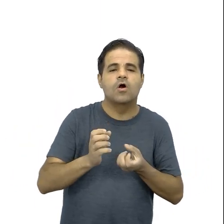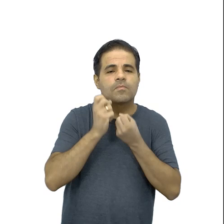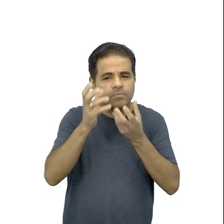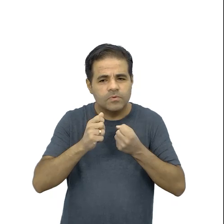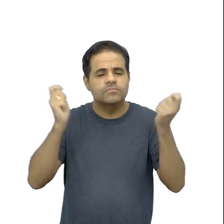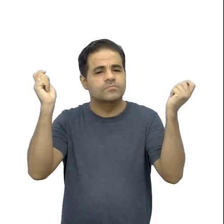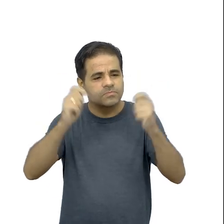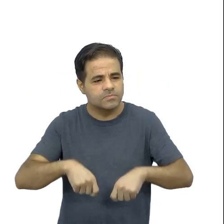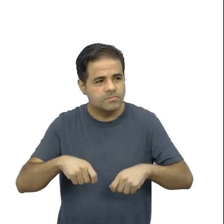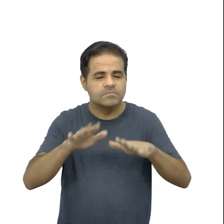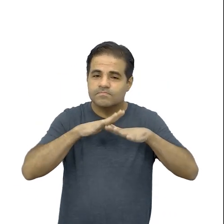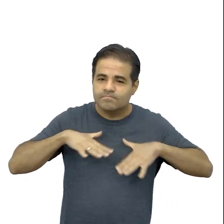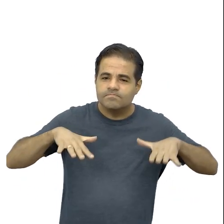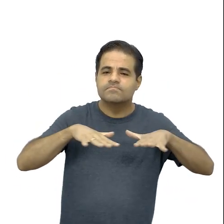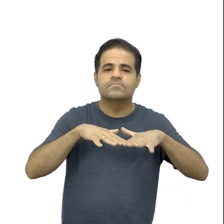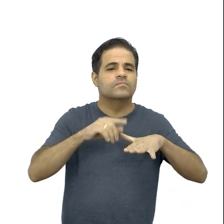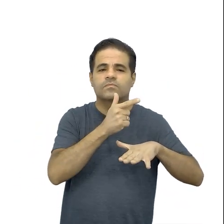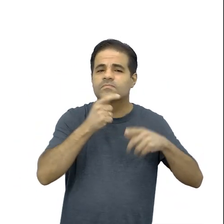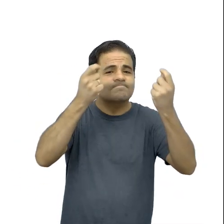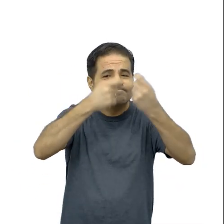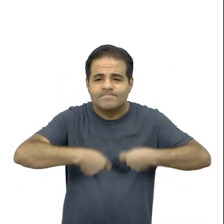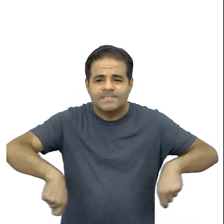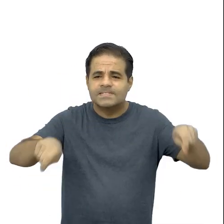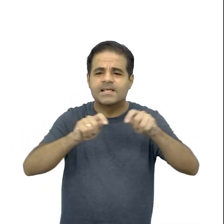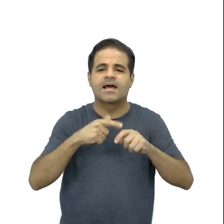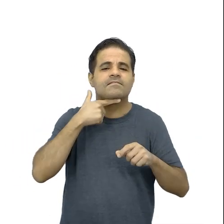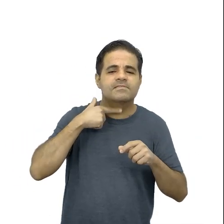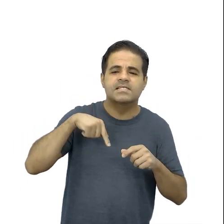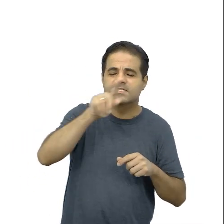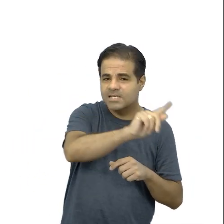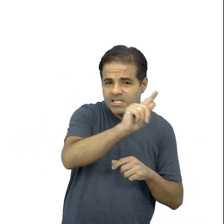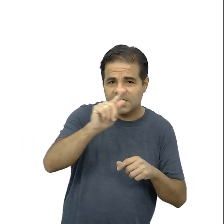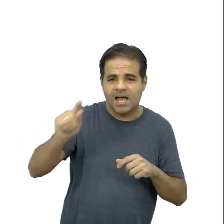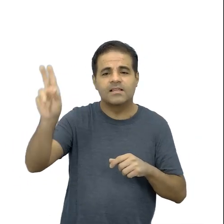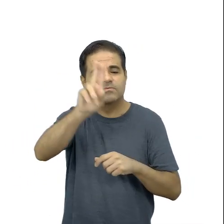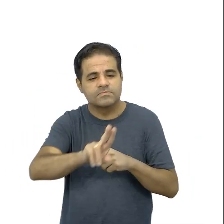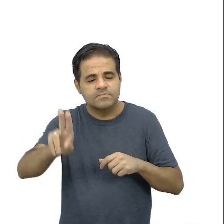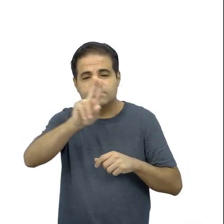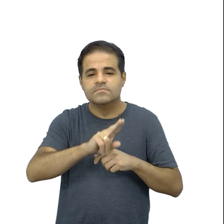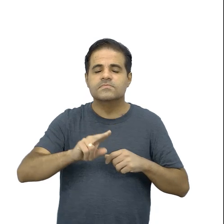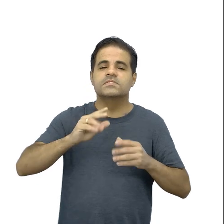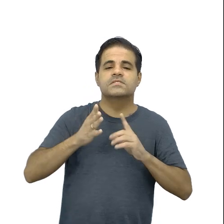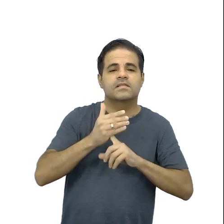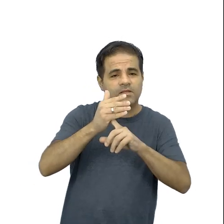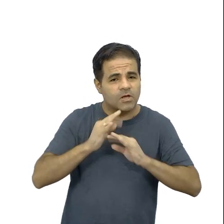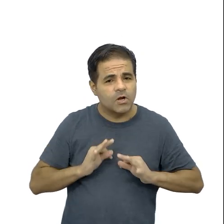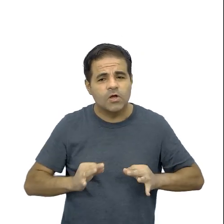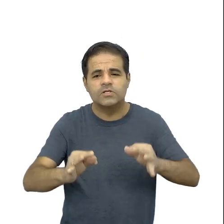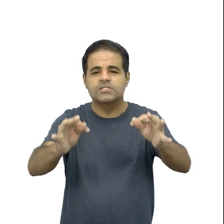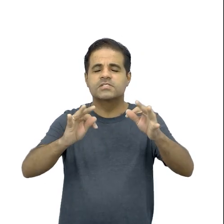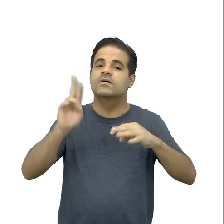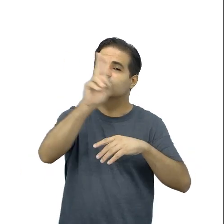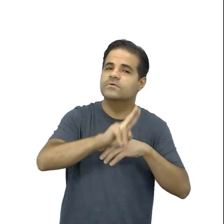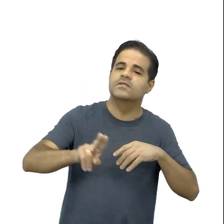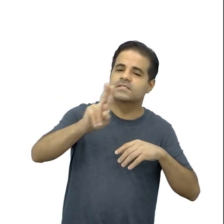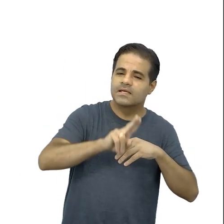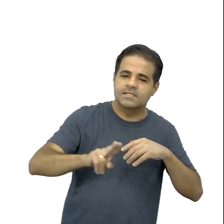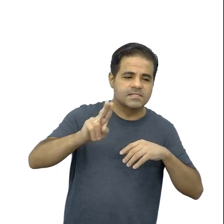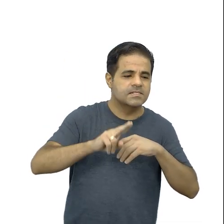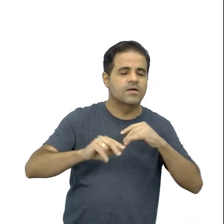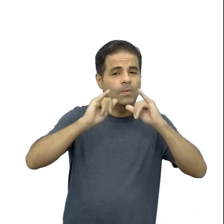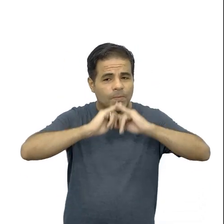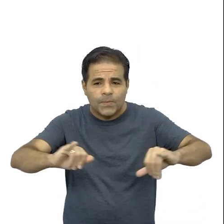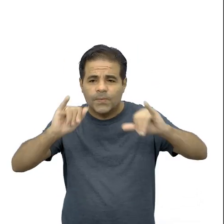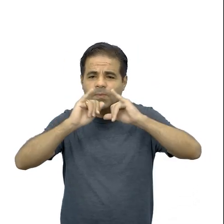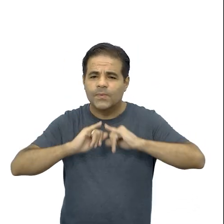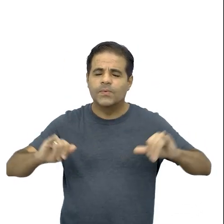das condições, talvez não digo nem necessárias, mas desejáveis, a utilização das tecnologias, a utilização de